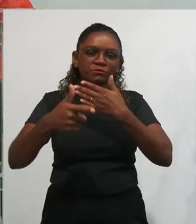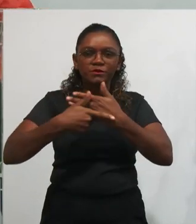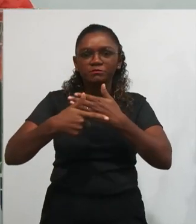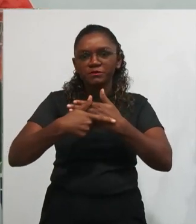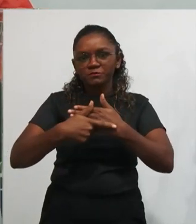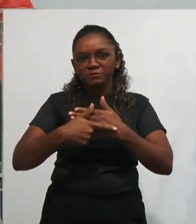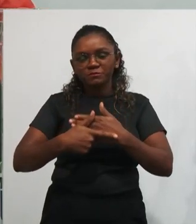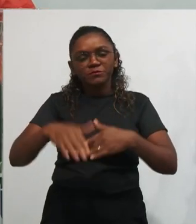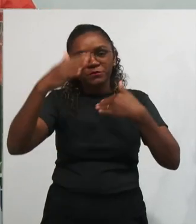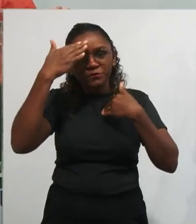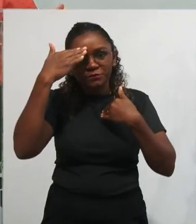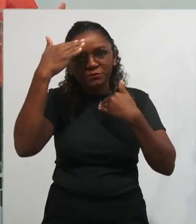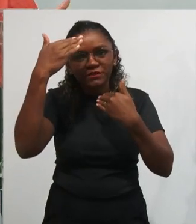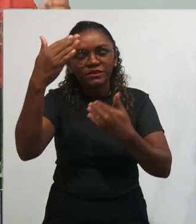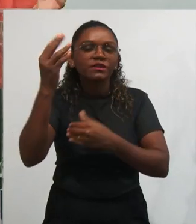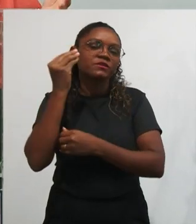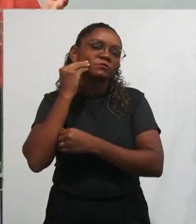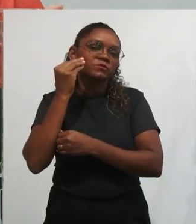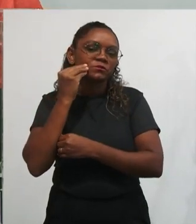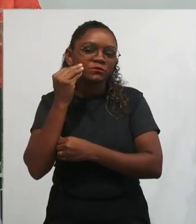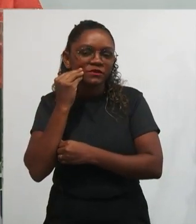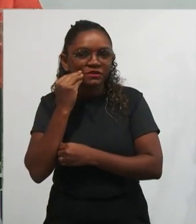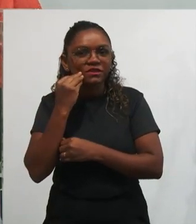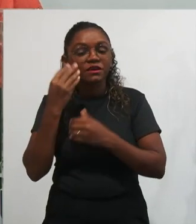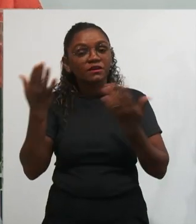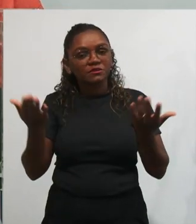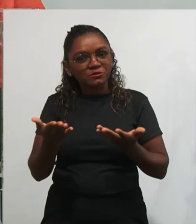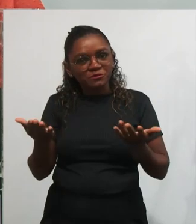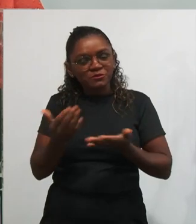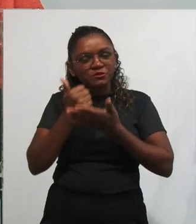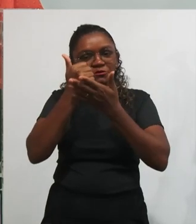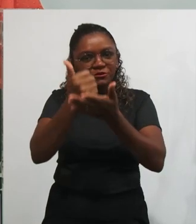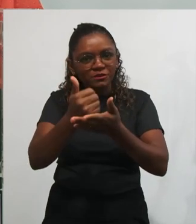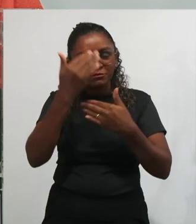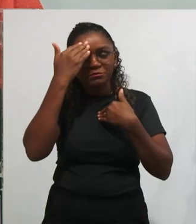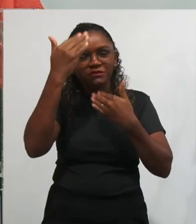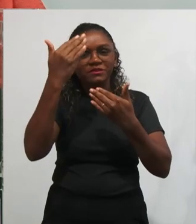Agradeço a vocês pela sua oportunidade de contribuir com a sua formação